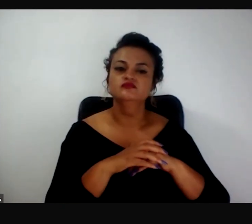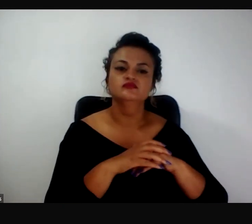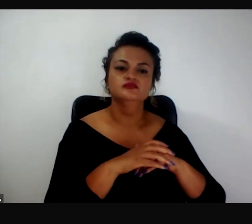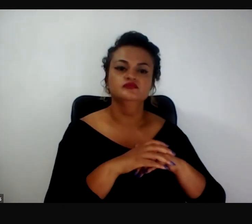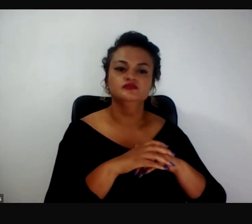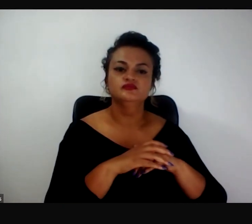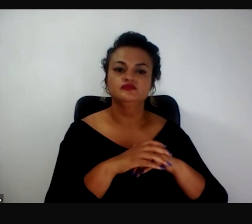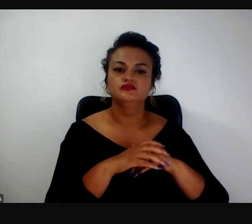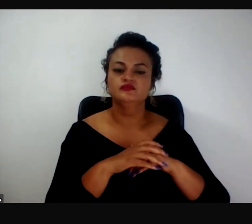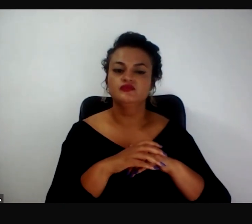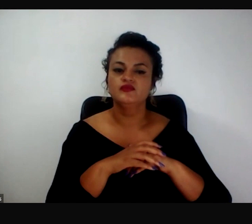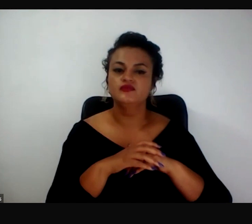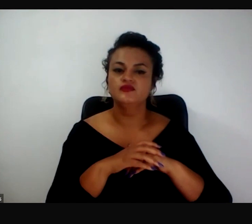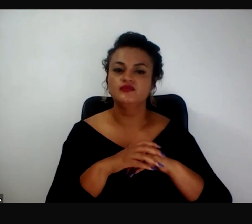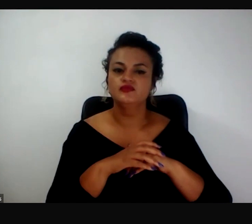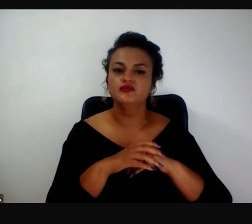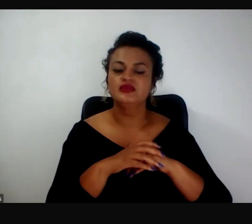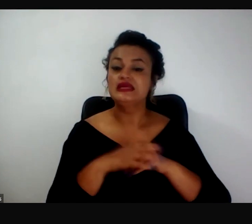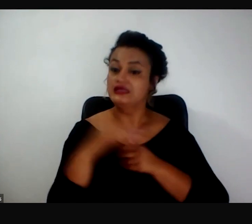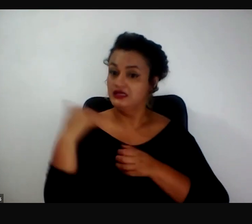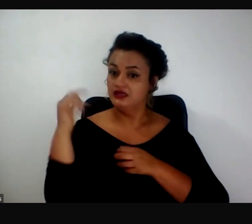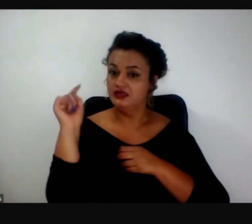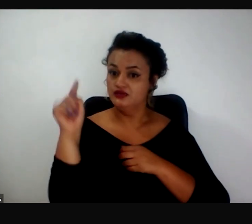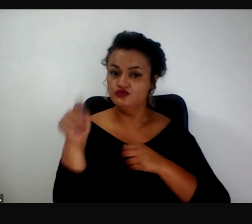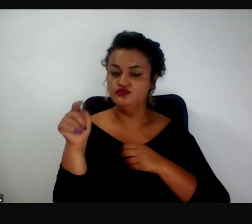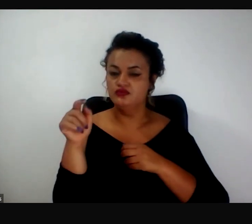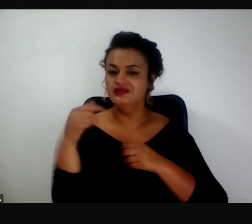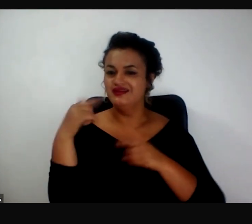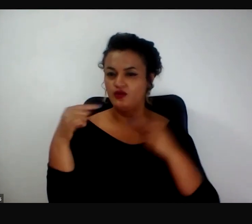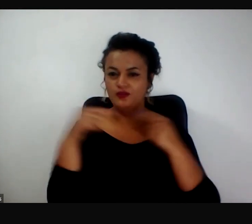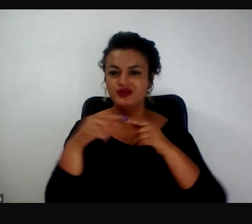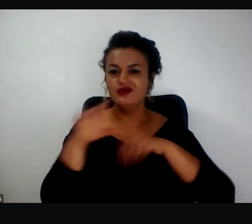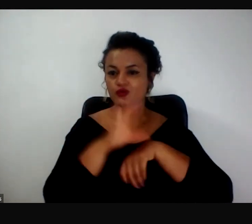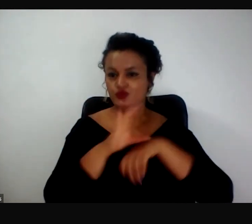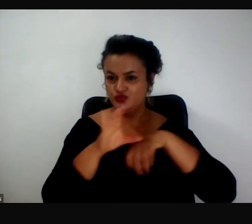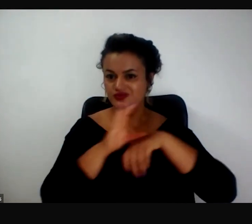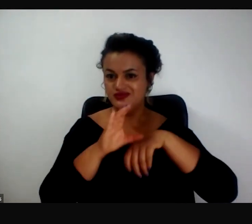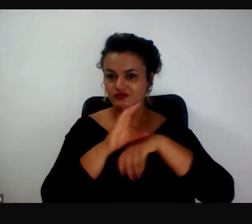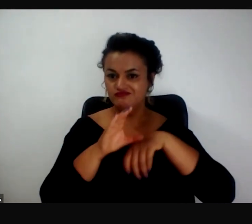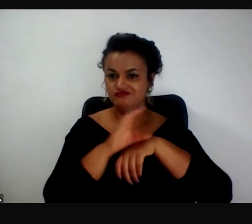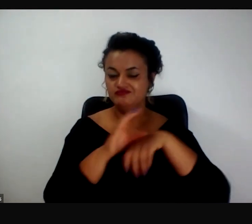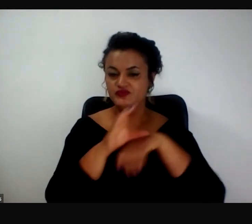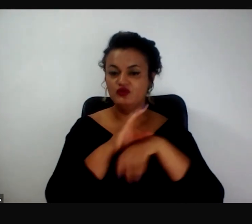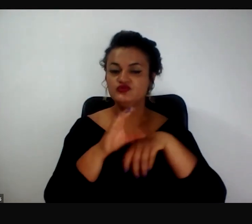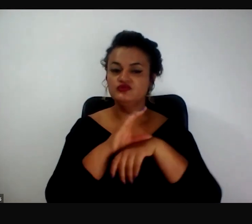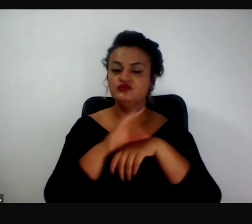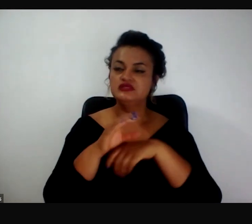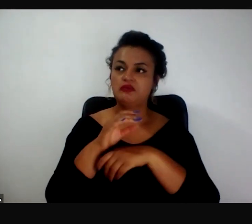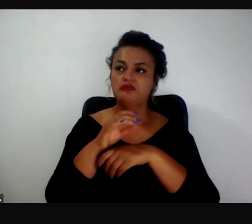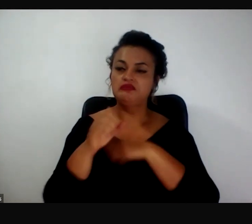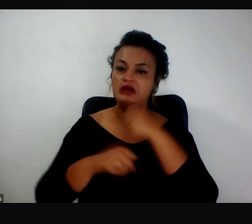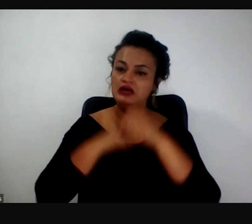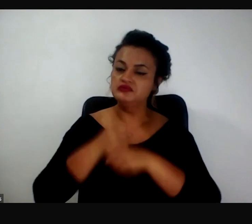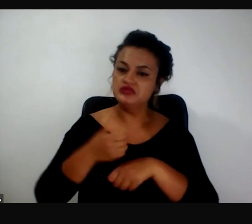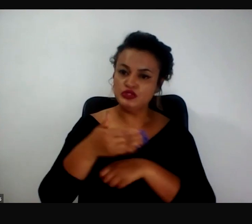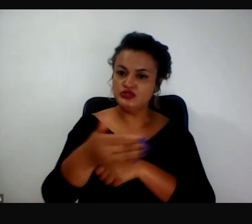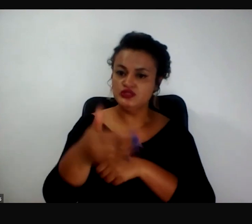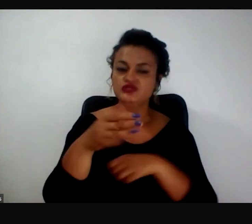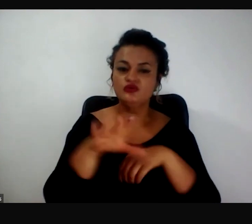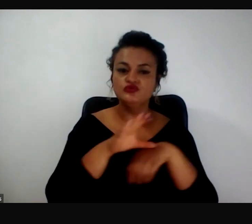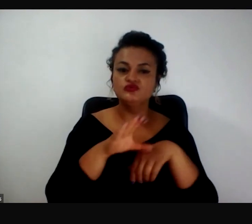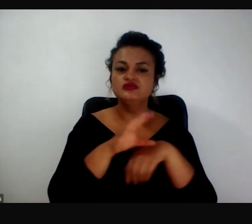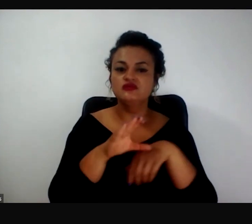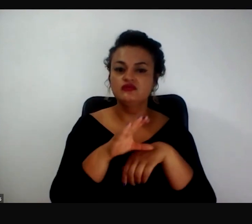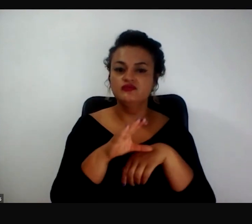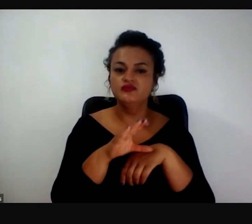E isso vai nos colocar, a nossa Constituição uns anos posterior, justamente posterior